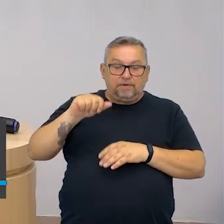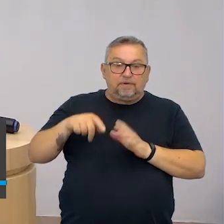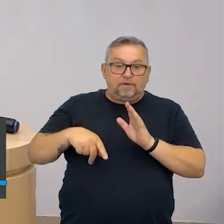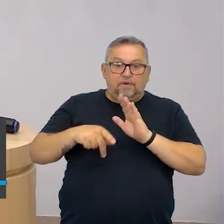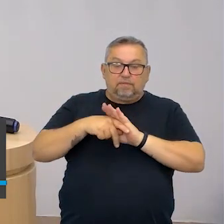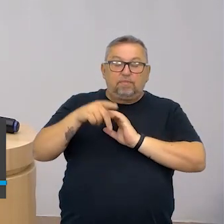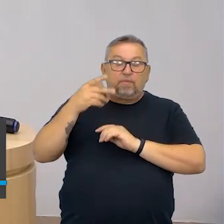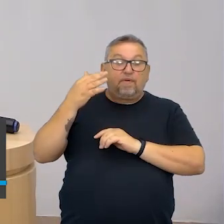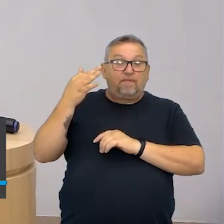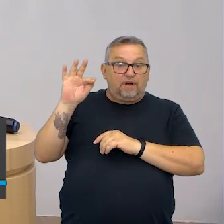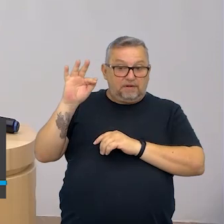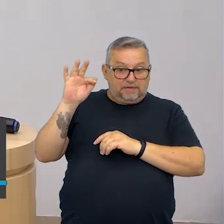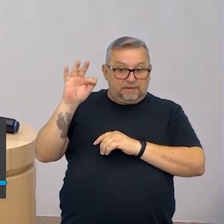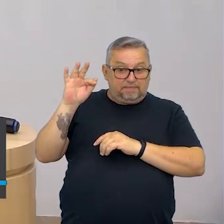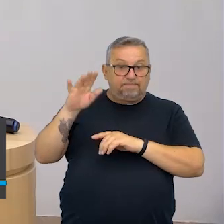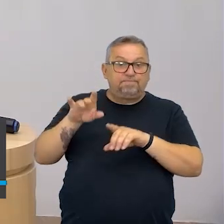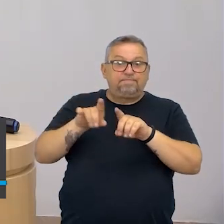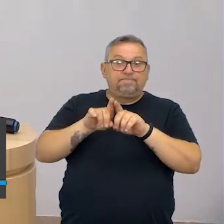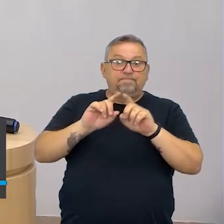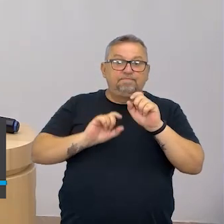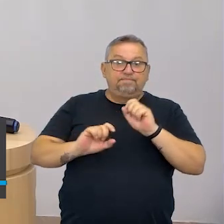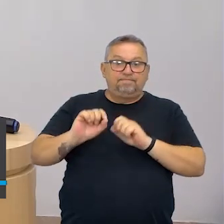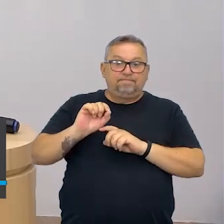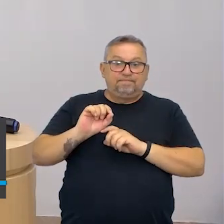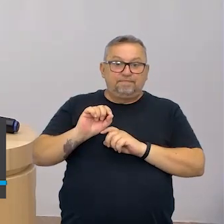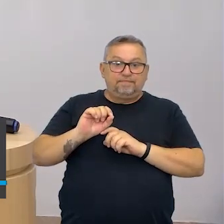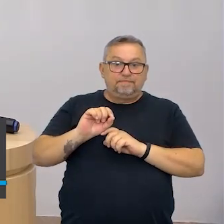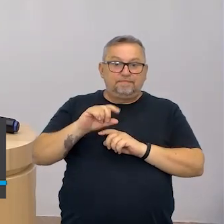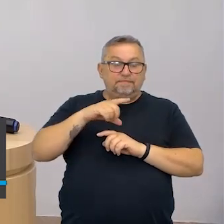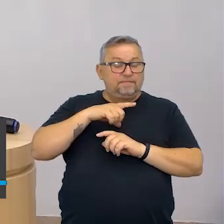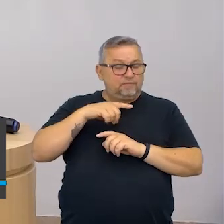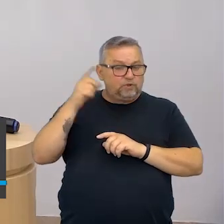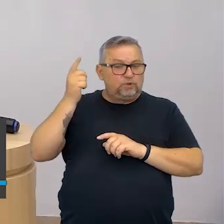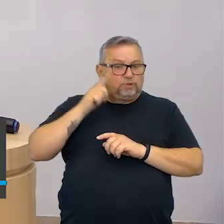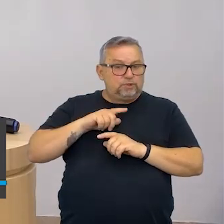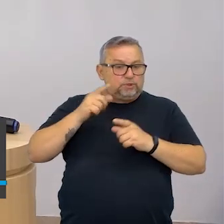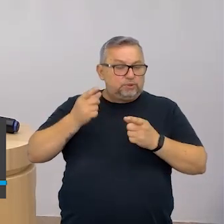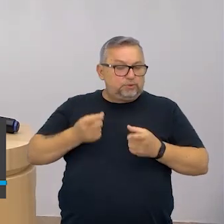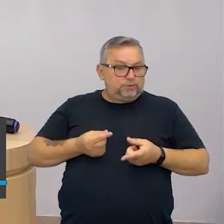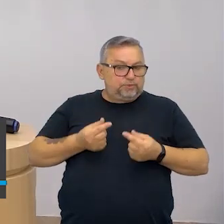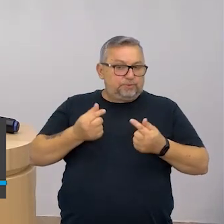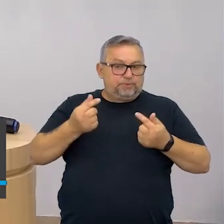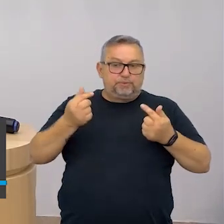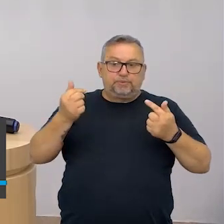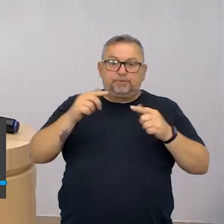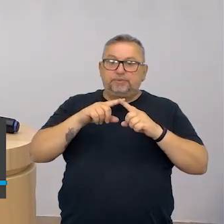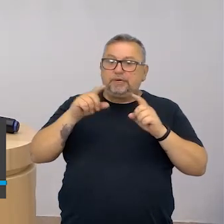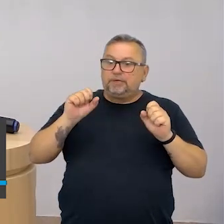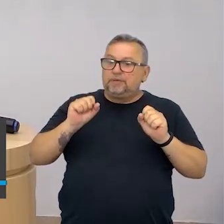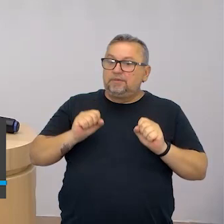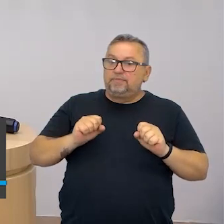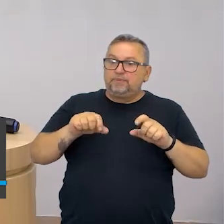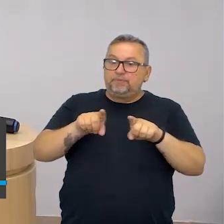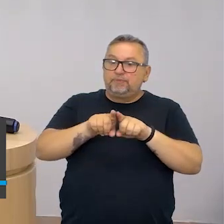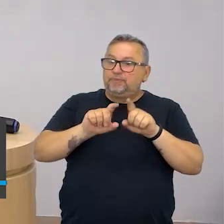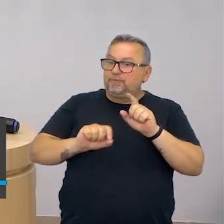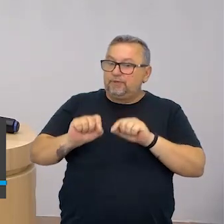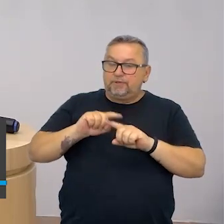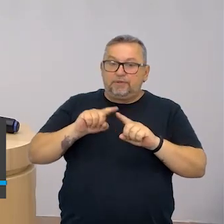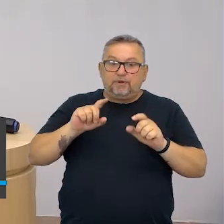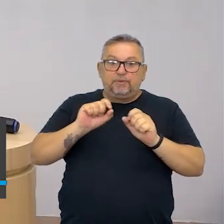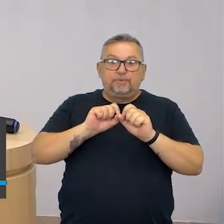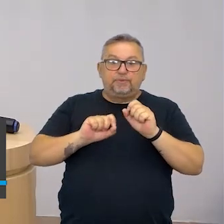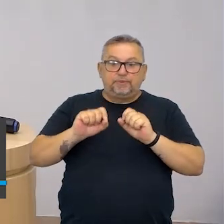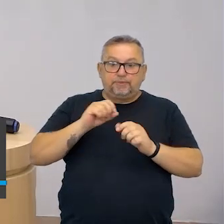E a França, né, que enriqueceu, que se tornou muito mais poderosa, né,